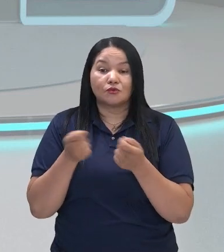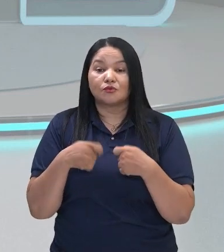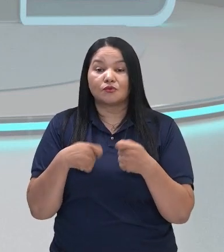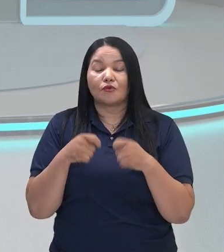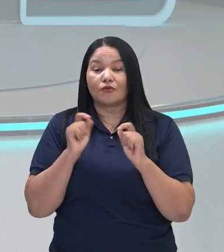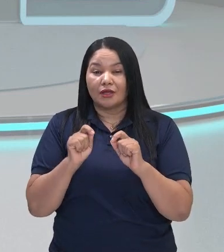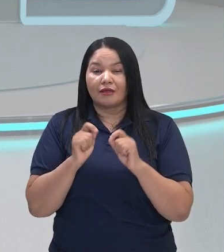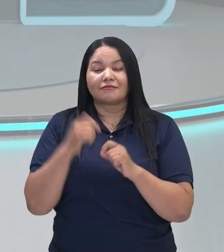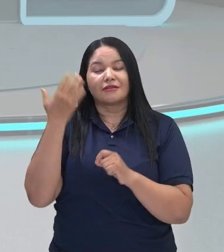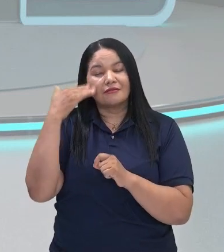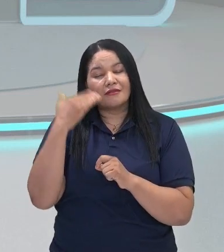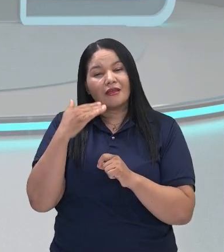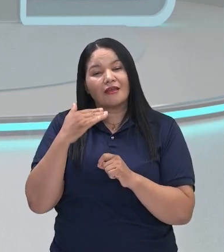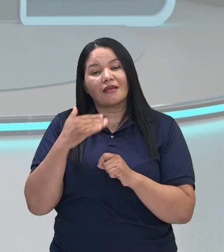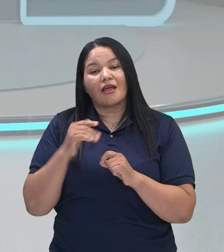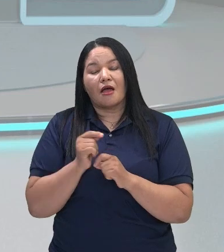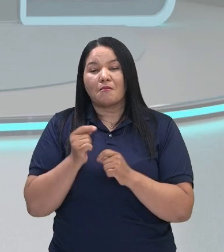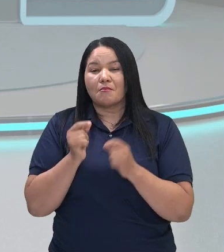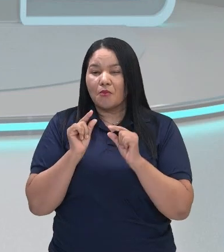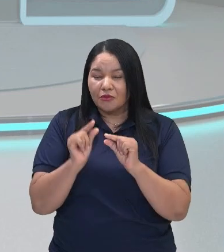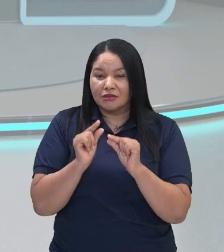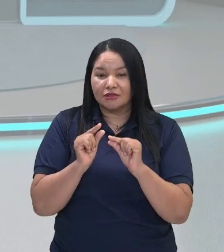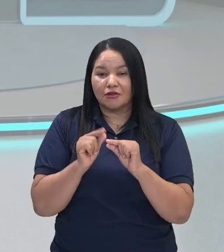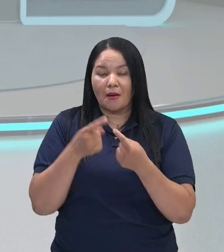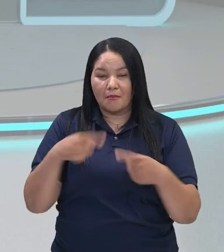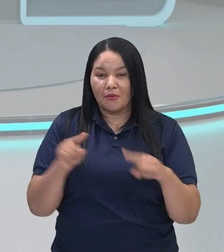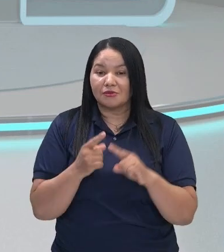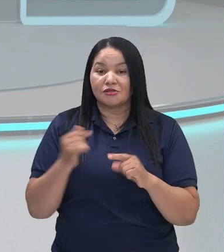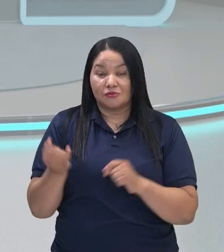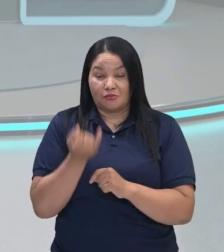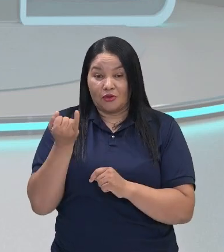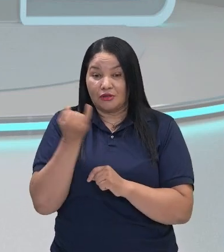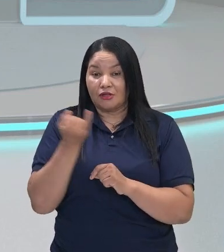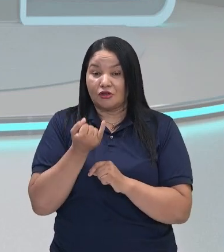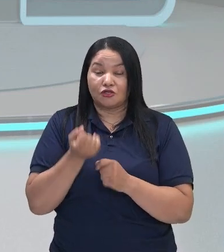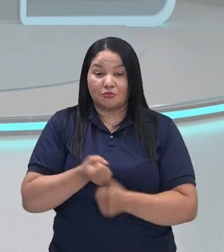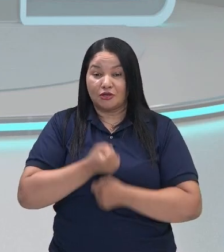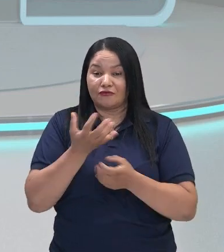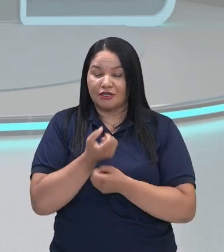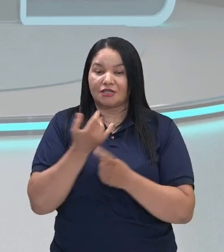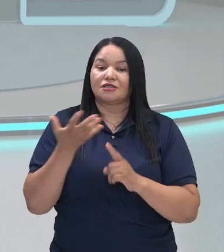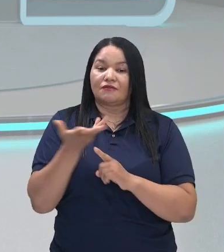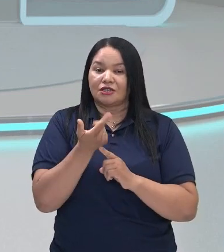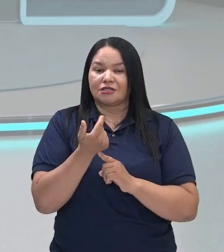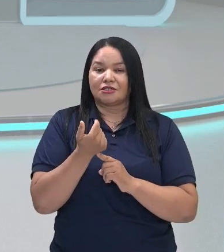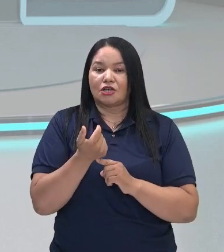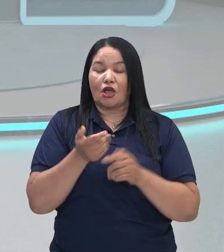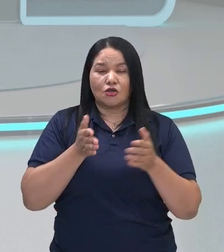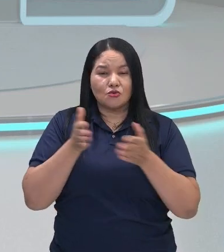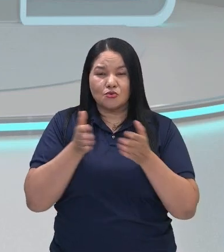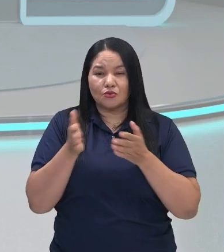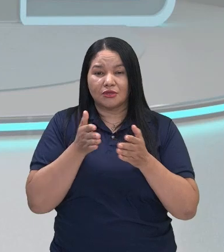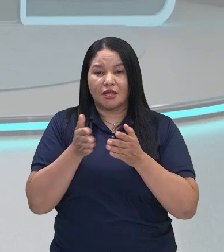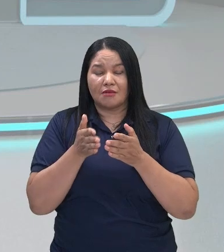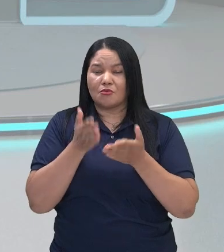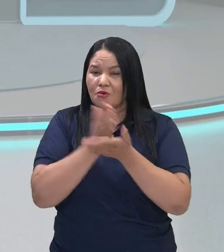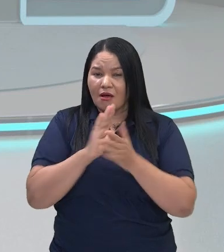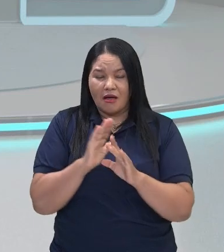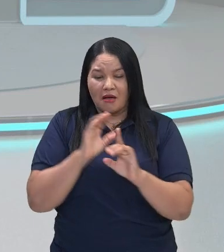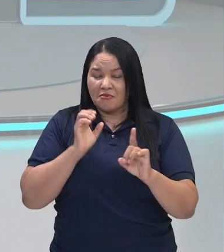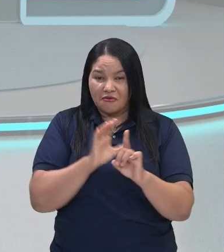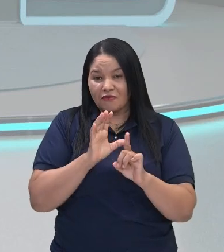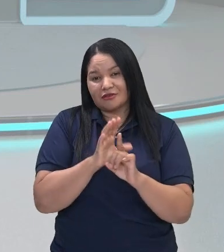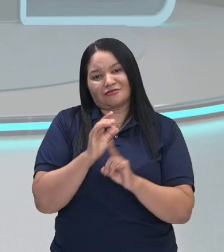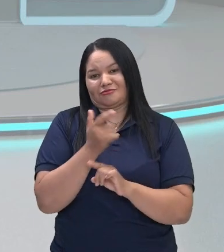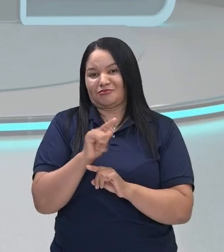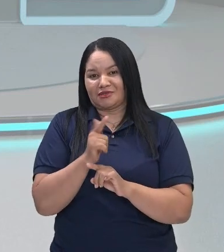pouco, de como a música ela é uma importante manifestação artística e que o tempo não acaba com a influência.